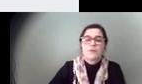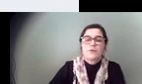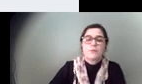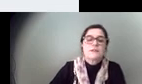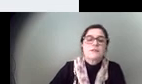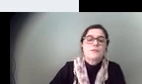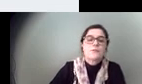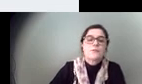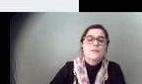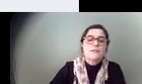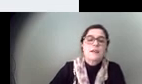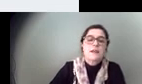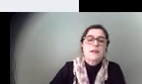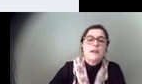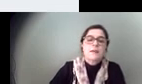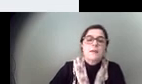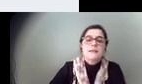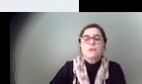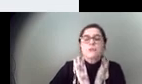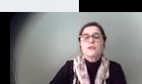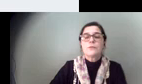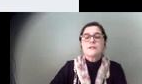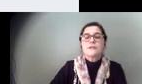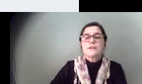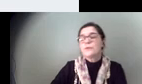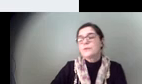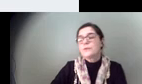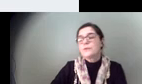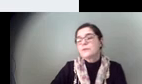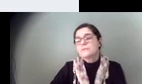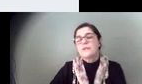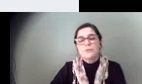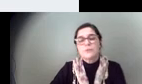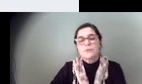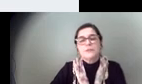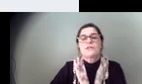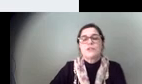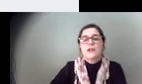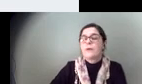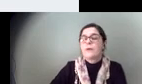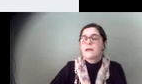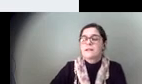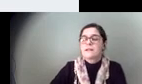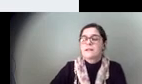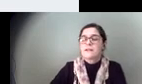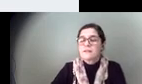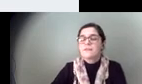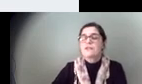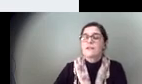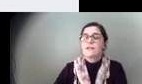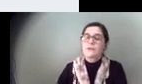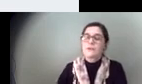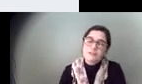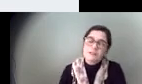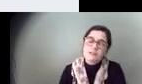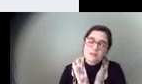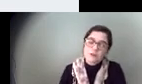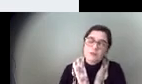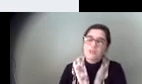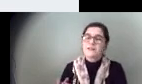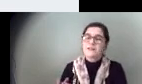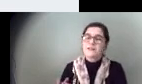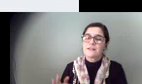teve, foram poucas as dúvidas, né? Mas que a contribuição foi muito, né, de uma maneira geral, acrescentou bastante aquilo que eu falei para